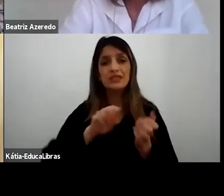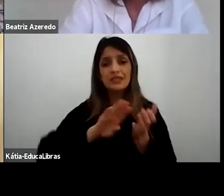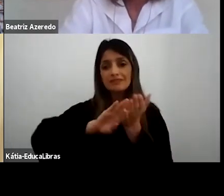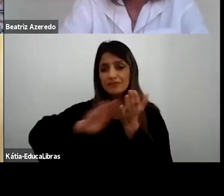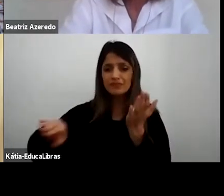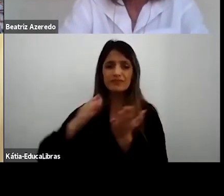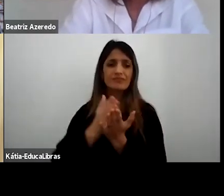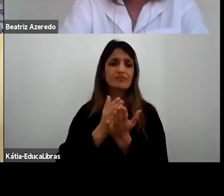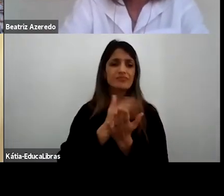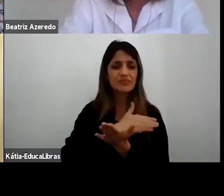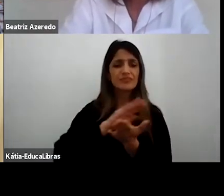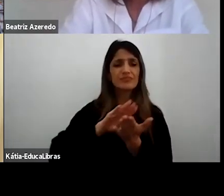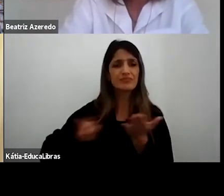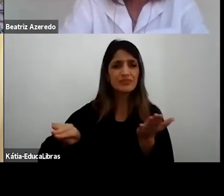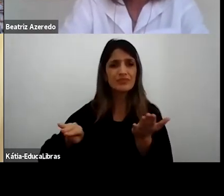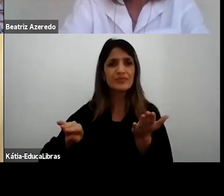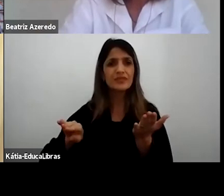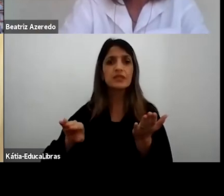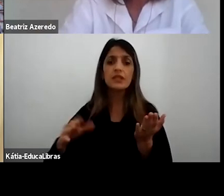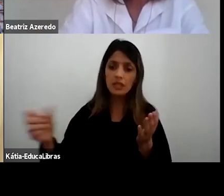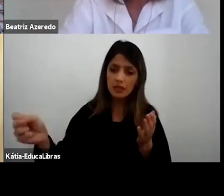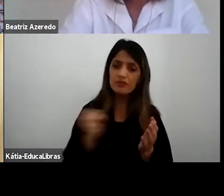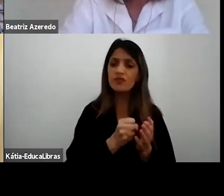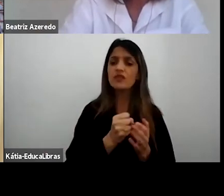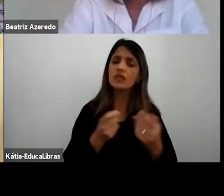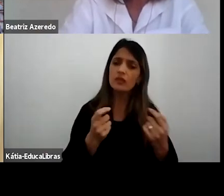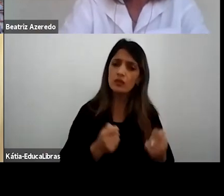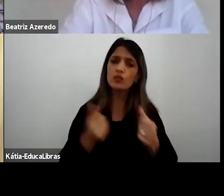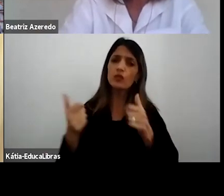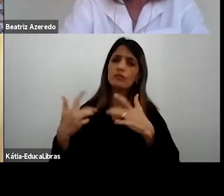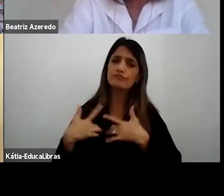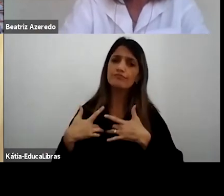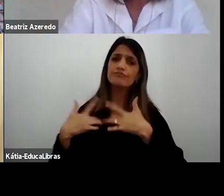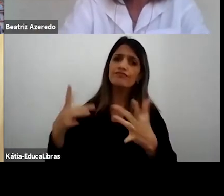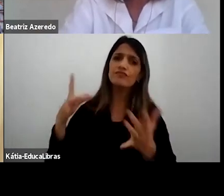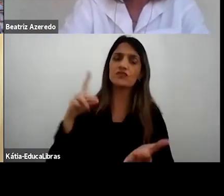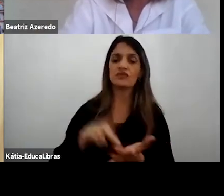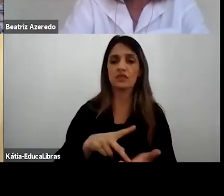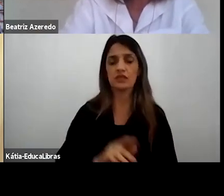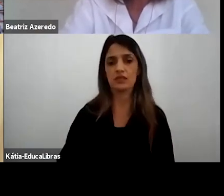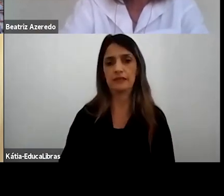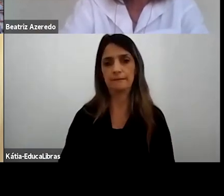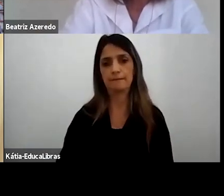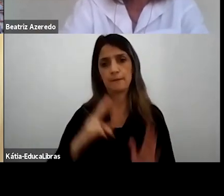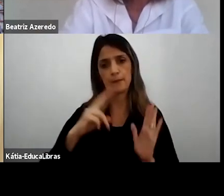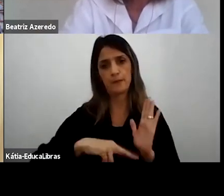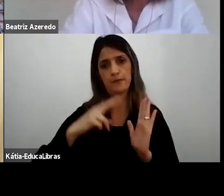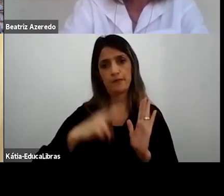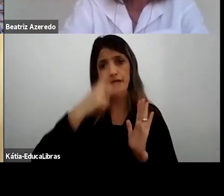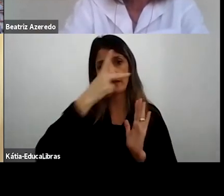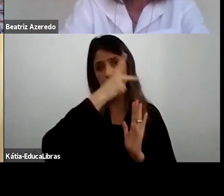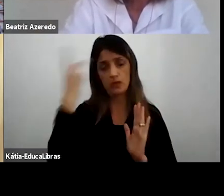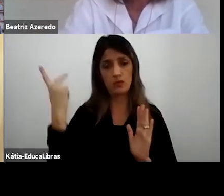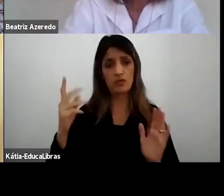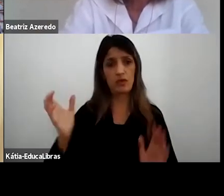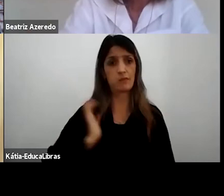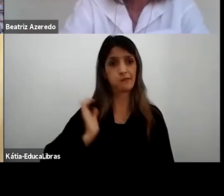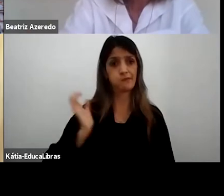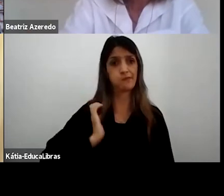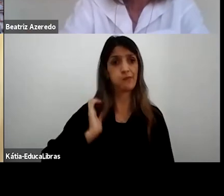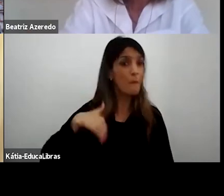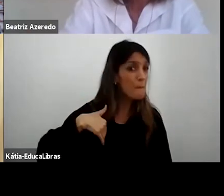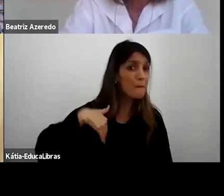de verdade, dar o exemplo. Eu vi agora uma matéria falando que os bilionários ficaram mais bilionários. Eu acho ótimo que eles